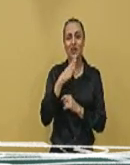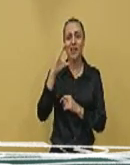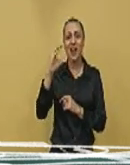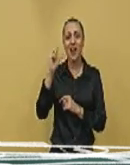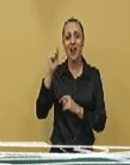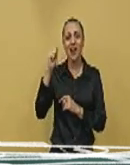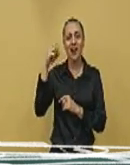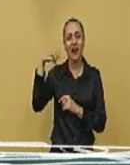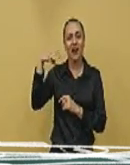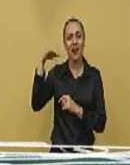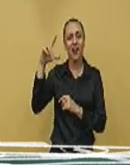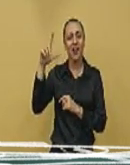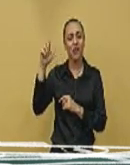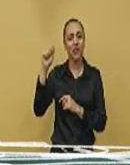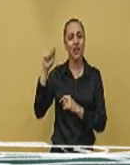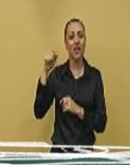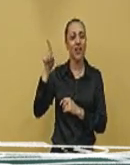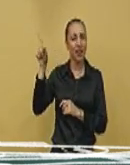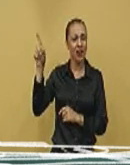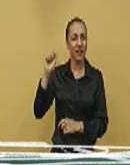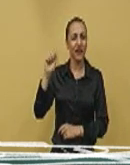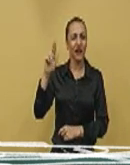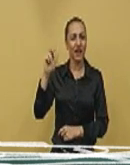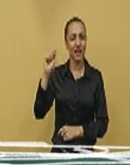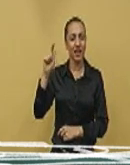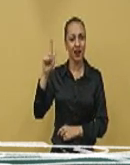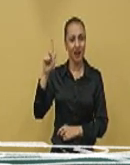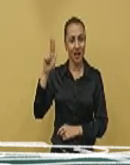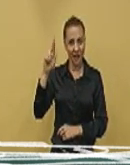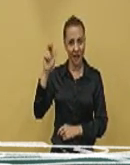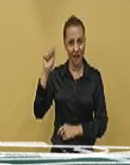né? Lá em Araraquara, em 2007,